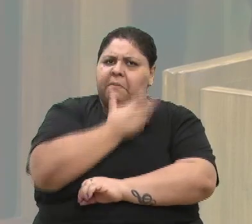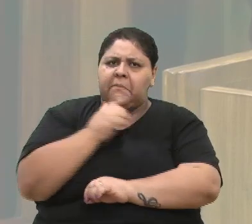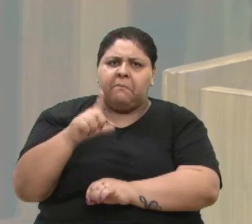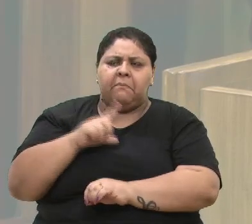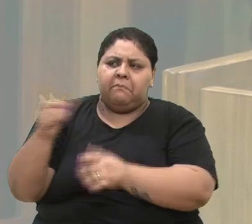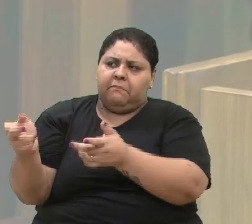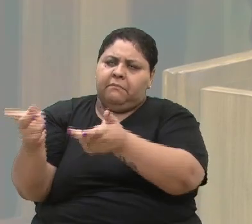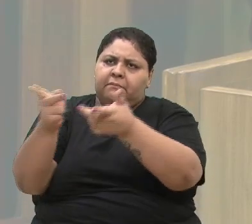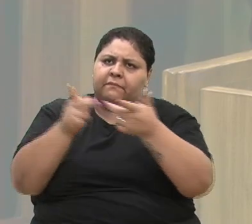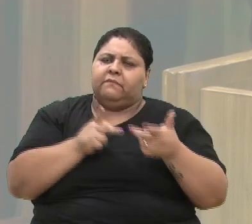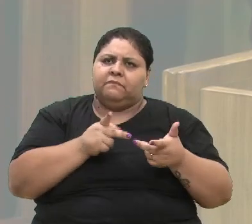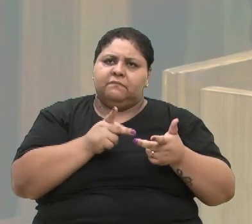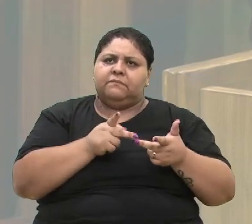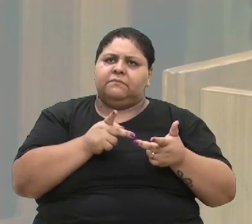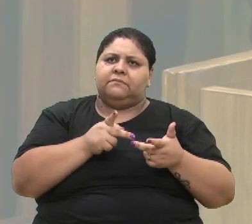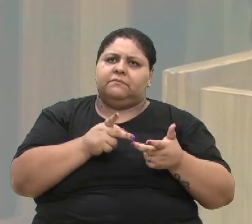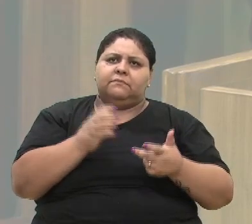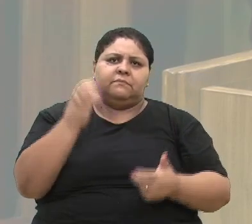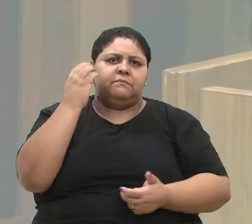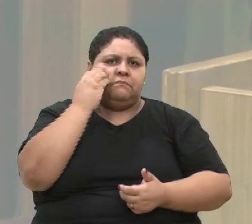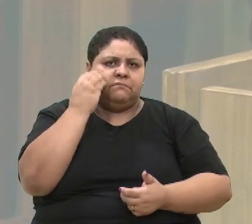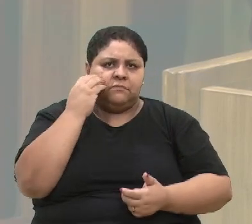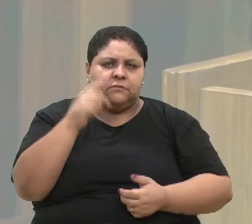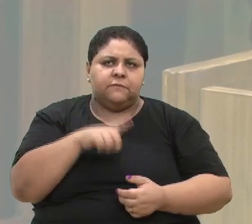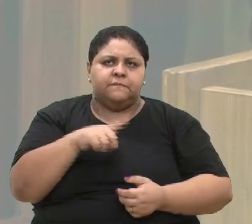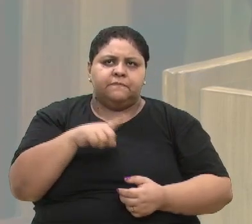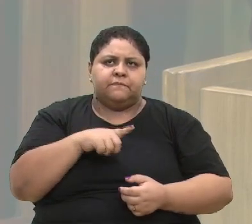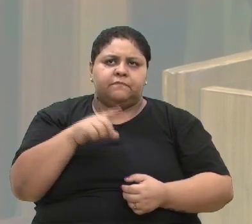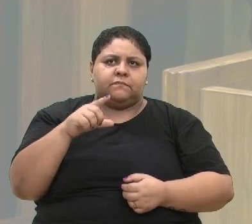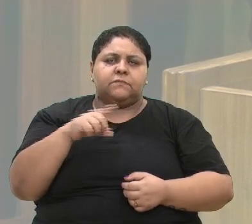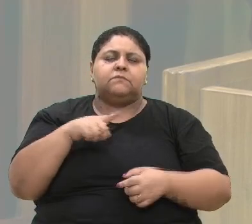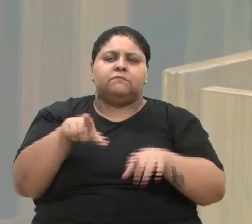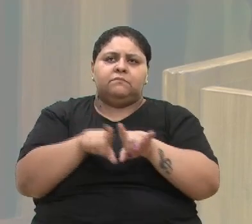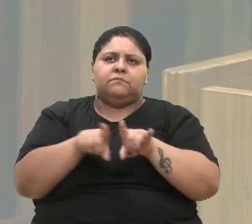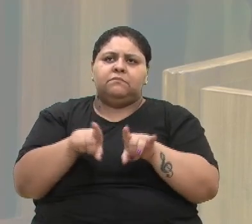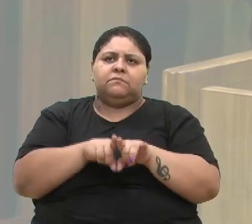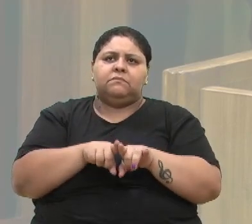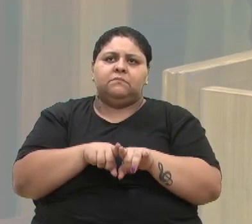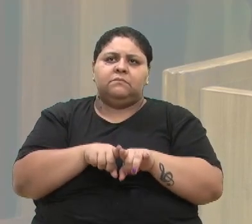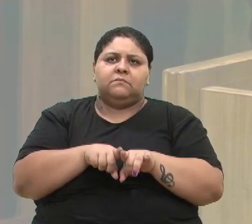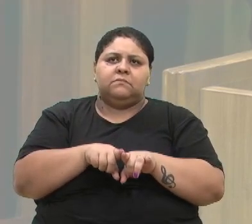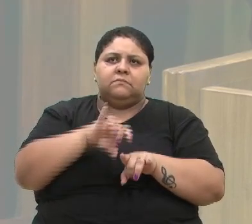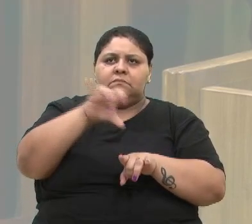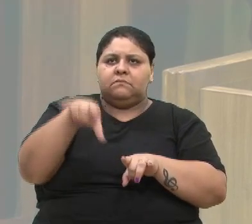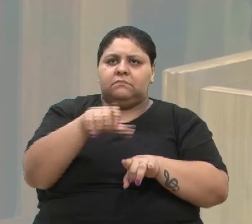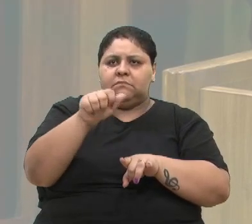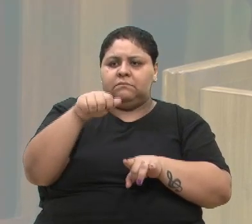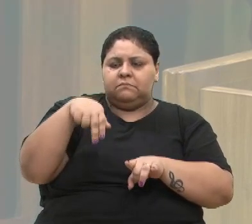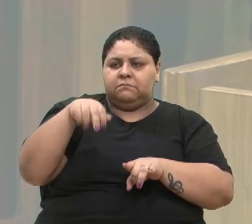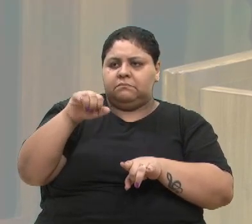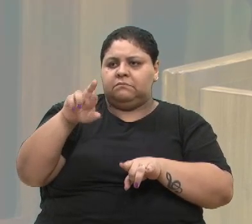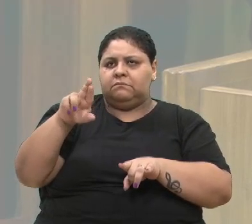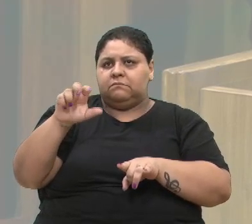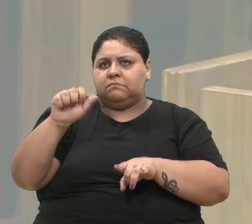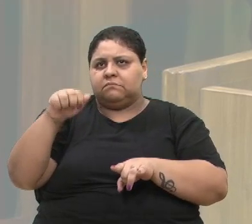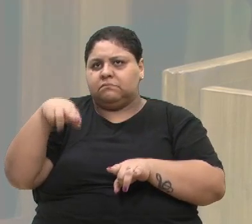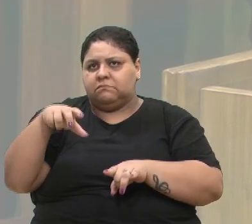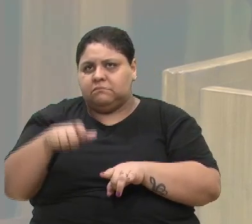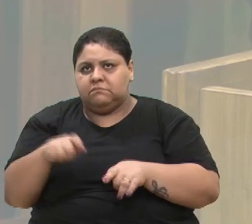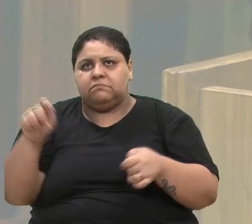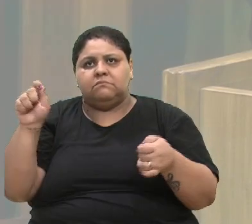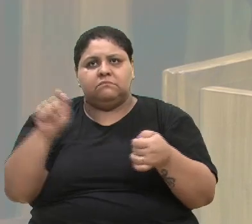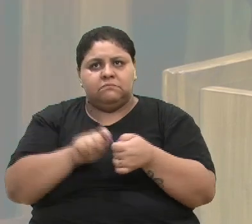visitamos ali em Ana Rec, também tem rua coberta. Jaquirana possui rua coberta, faz as